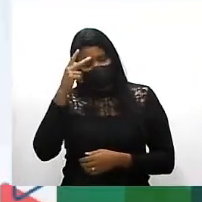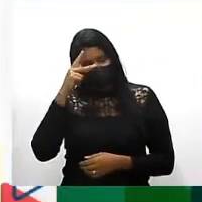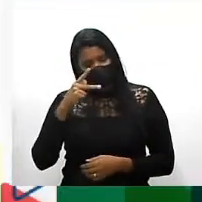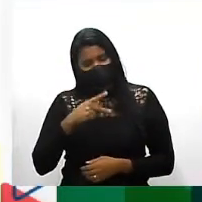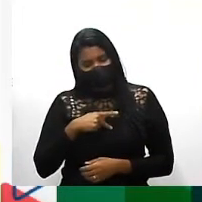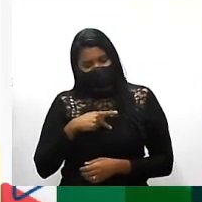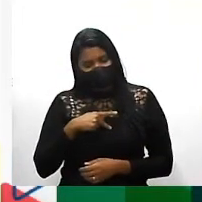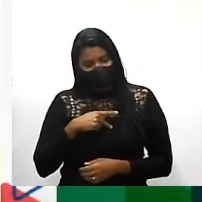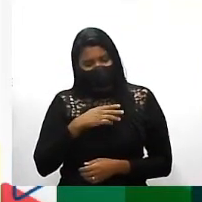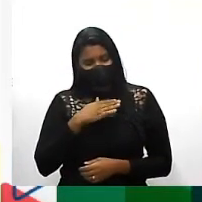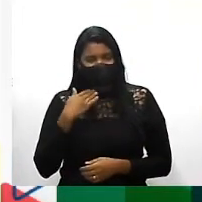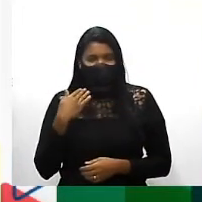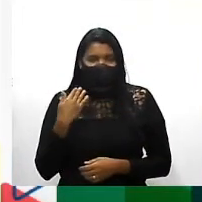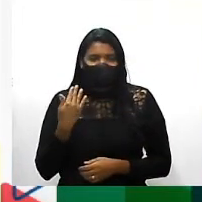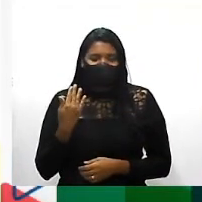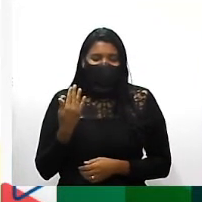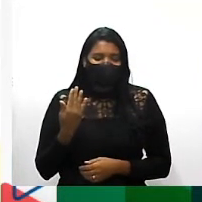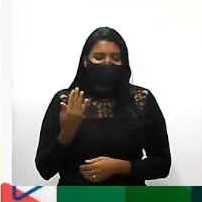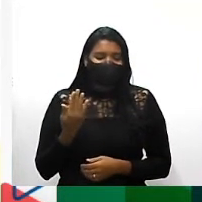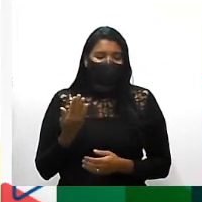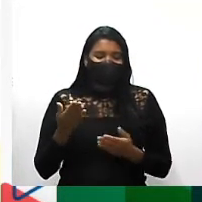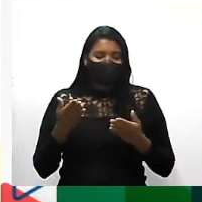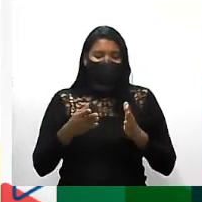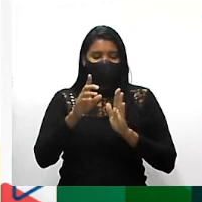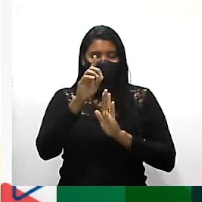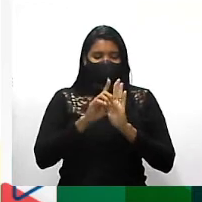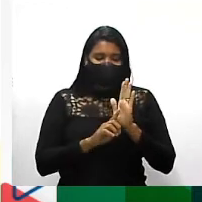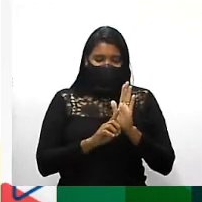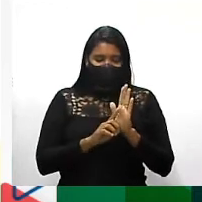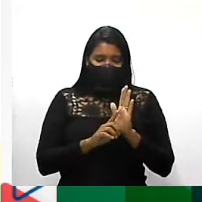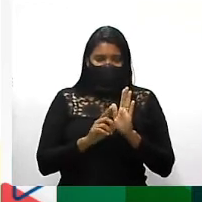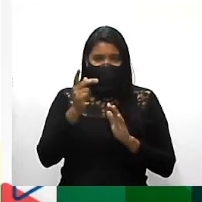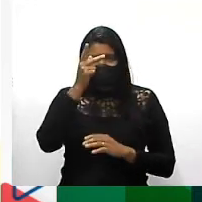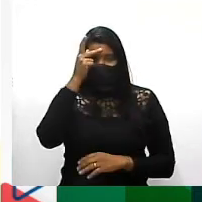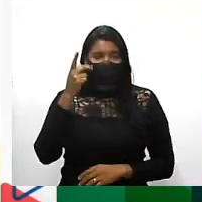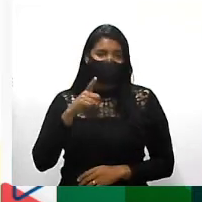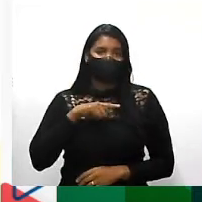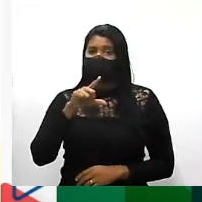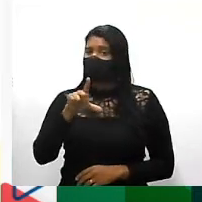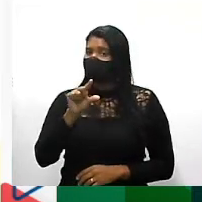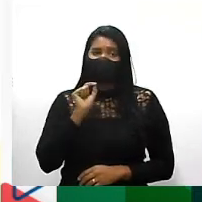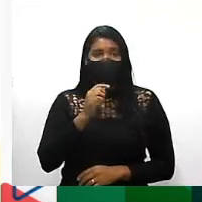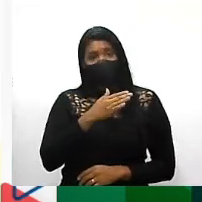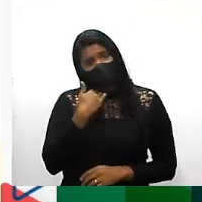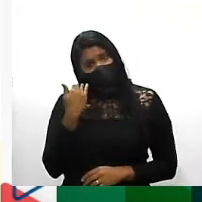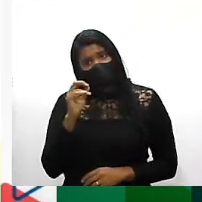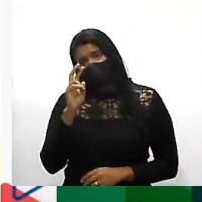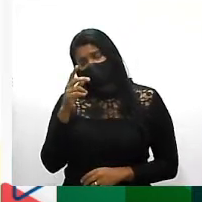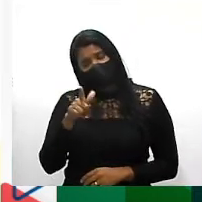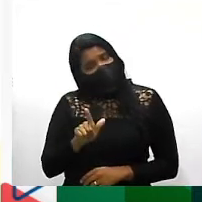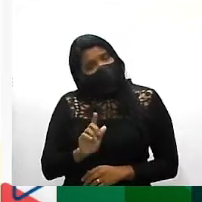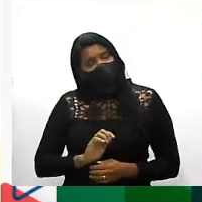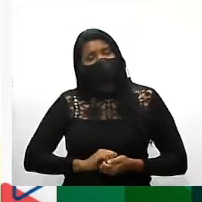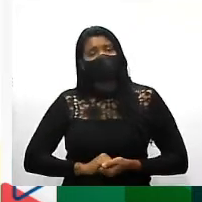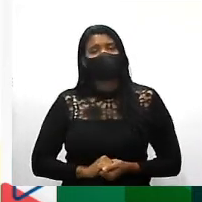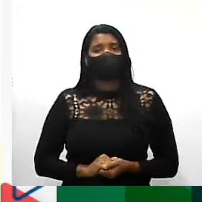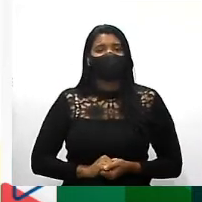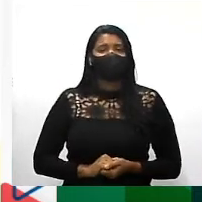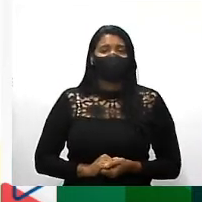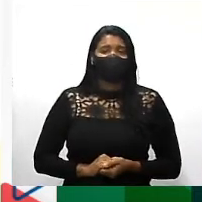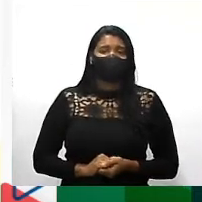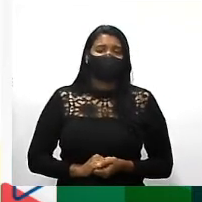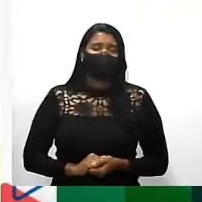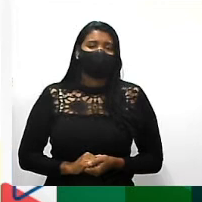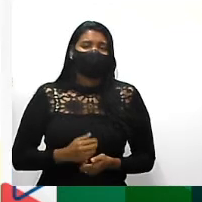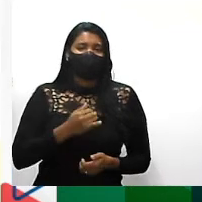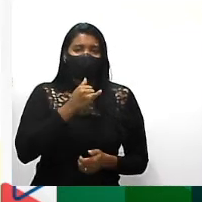é a questão voltada para o direito que o paciente tem de escolher a morte ou não. A gente pode dividir isso aí